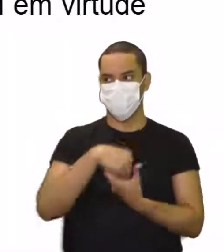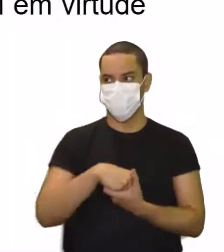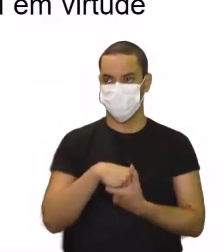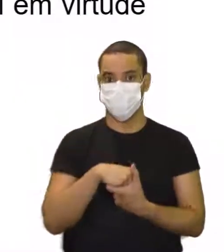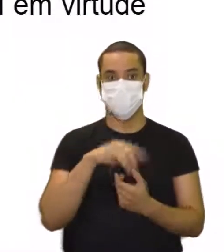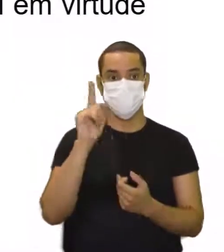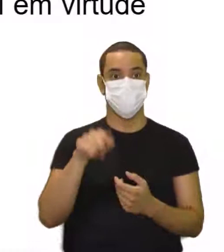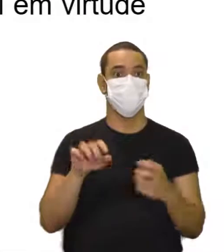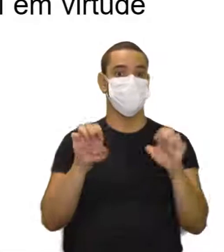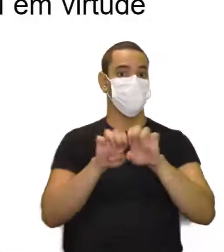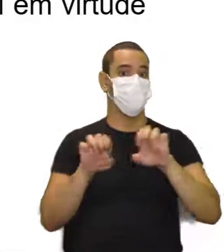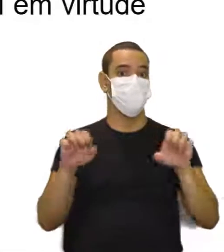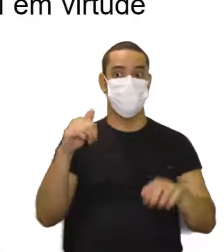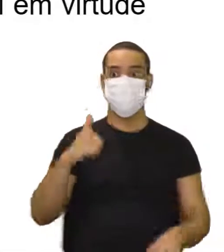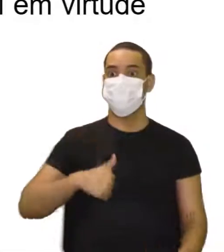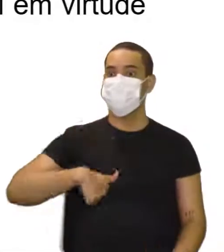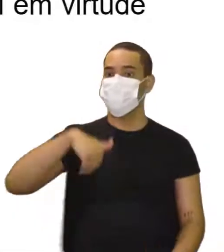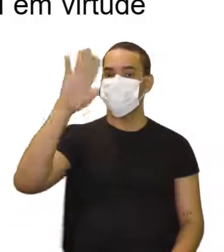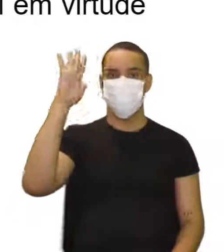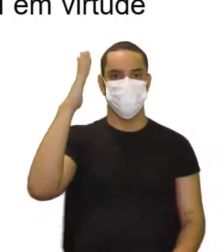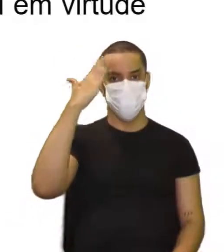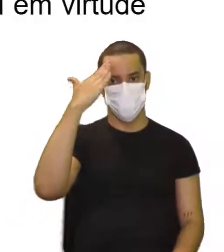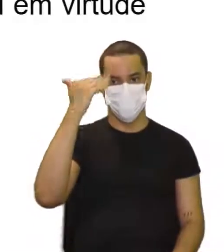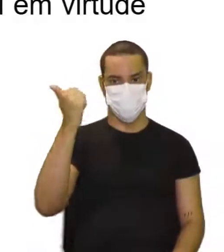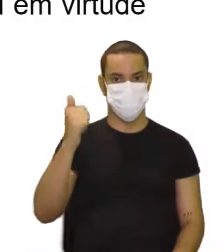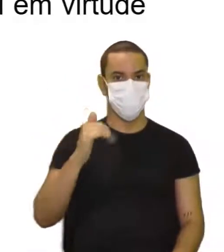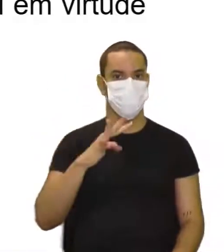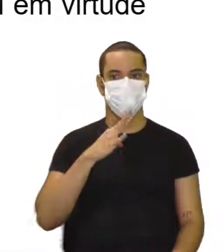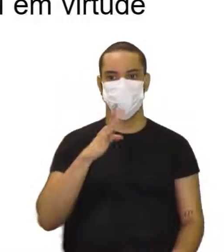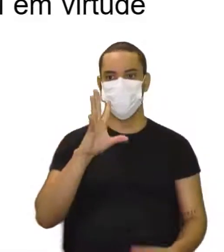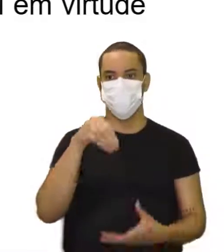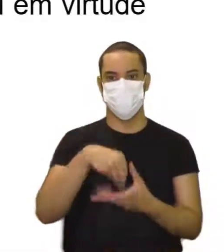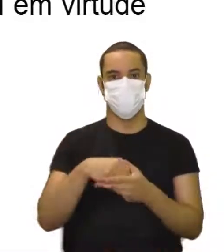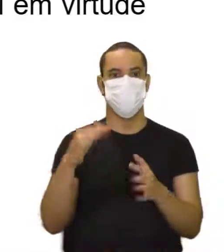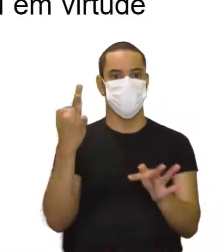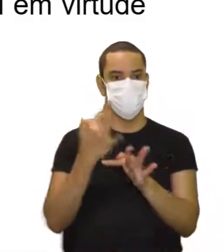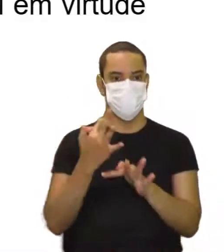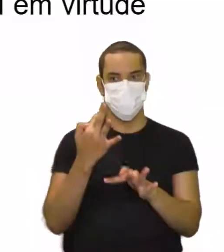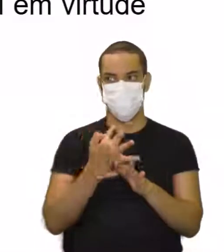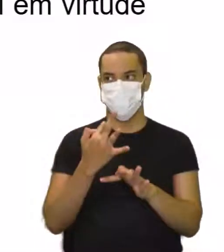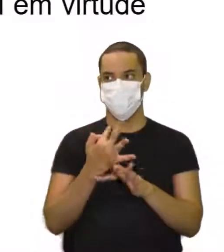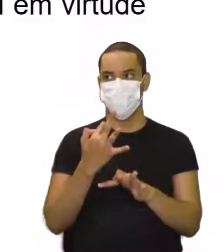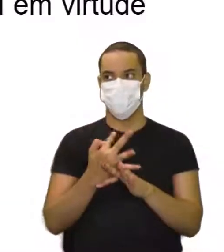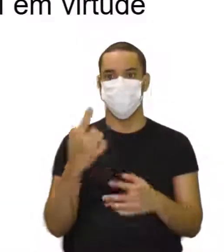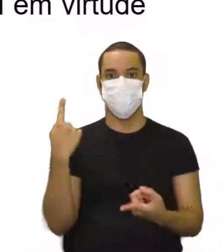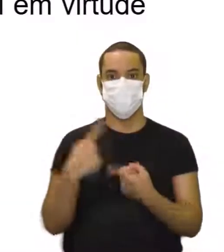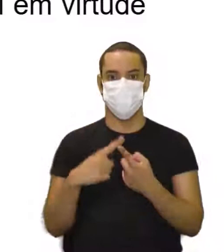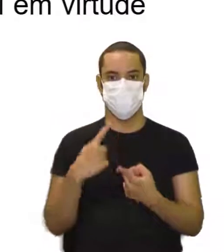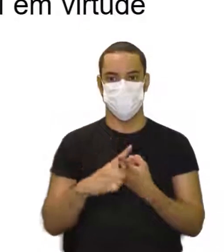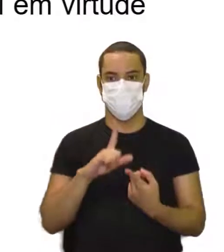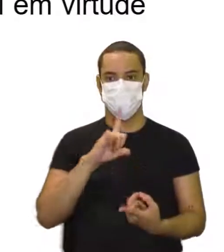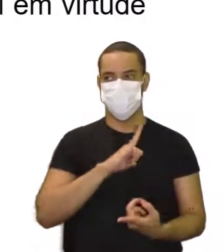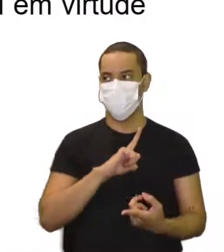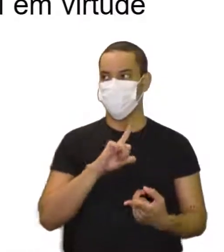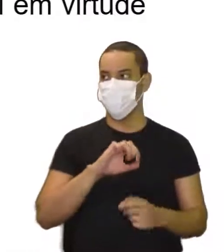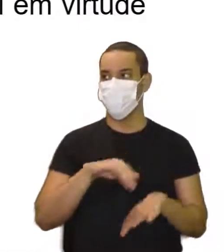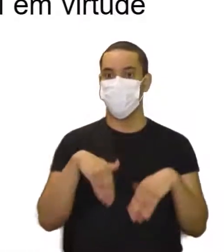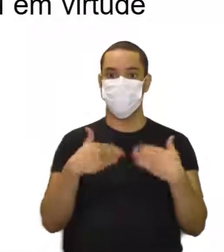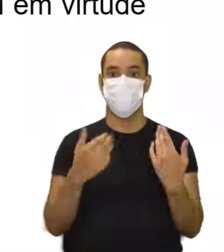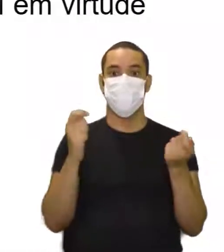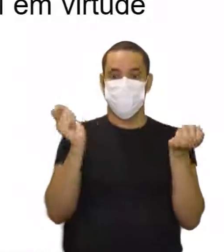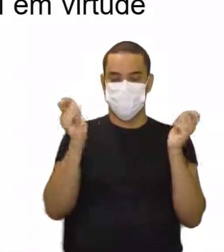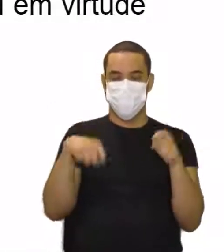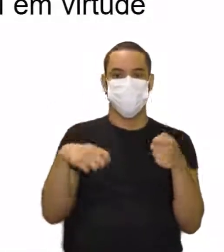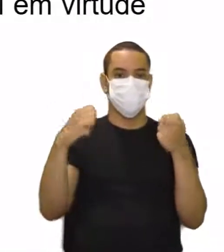a mais conhecida da física e teve enormes consequências. dentre as quais podemos destacar